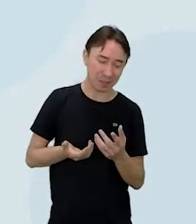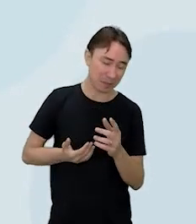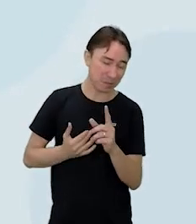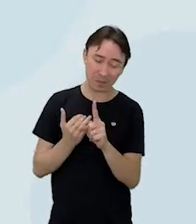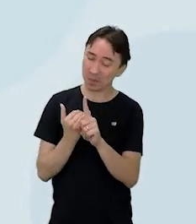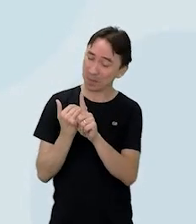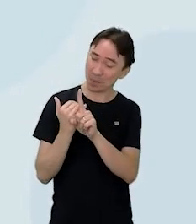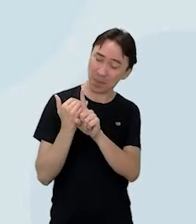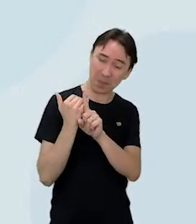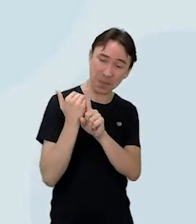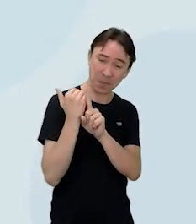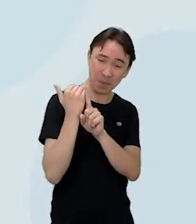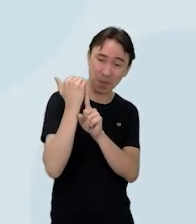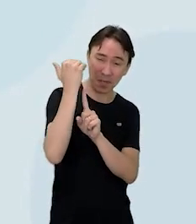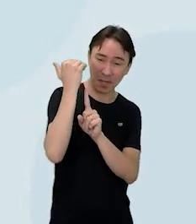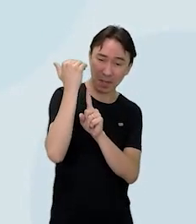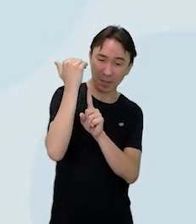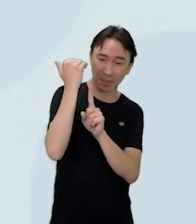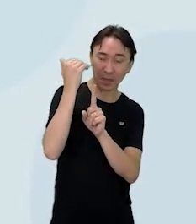de energia,